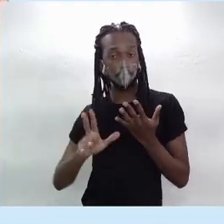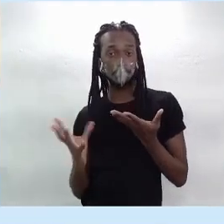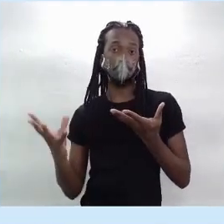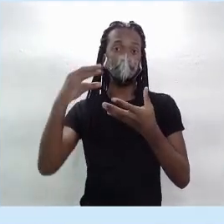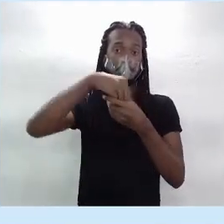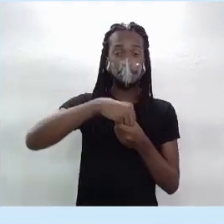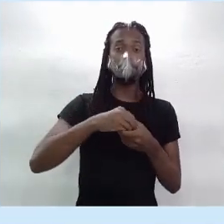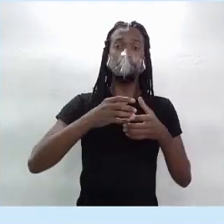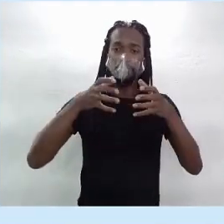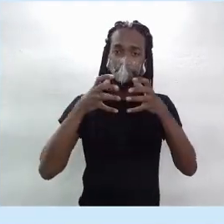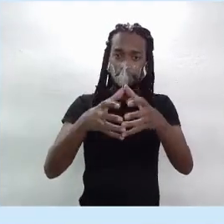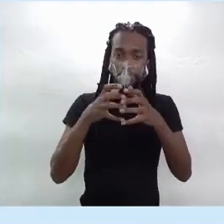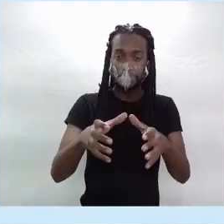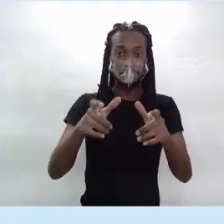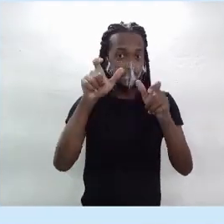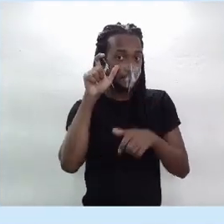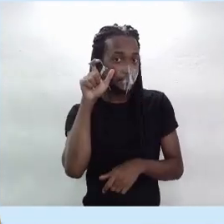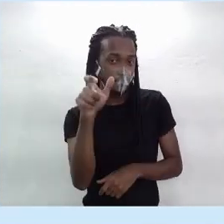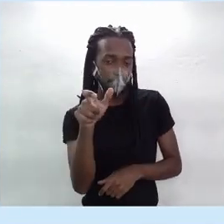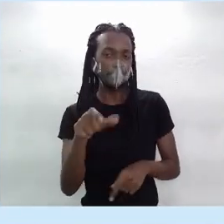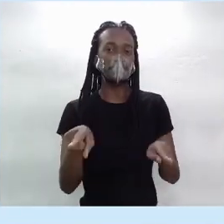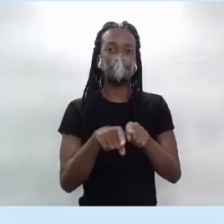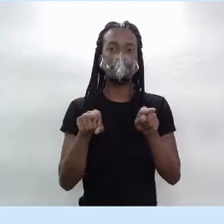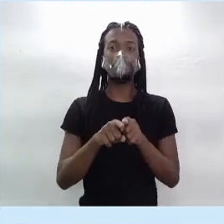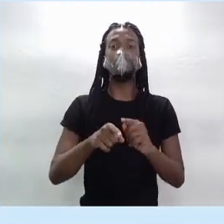pluralidade, com os interesses, com a